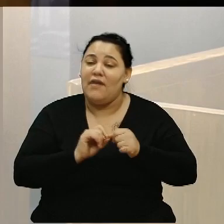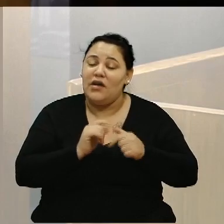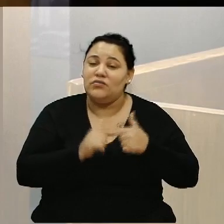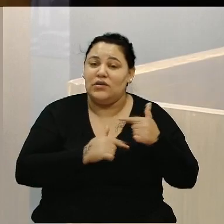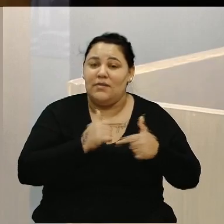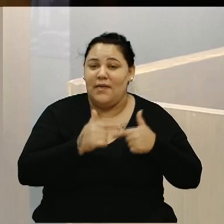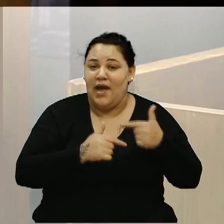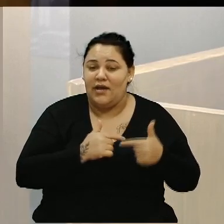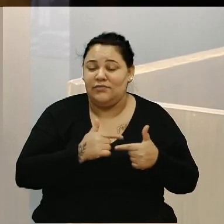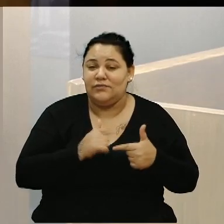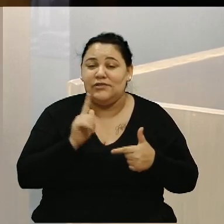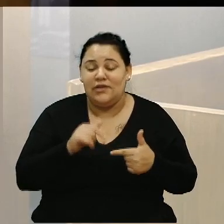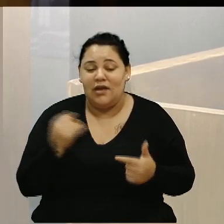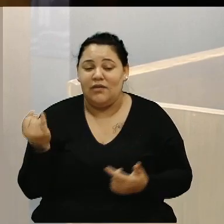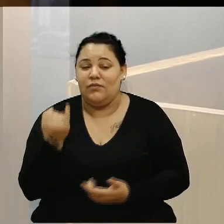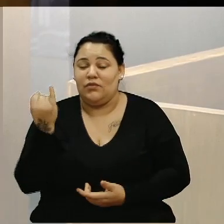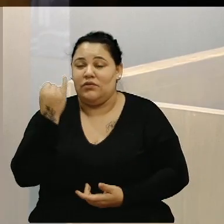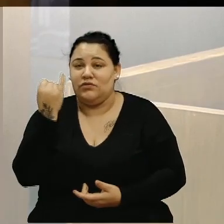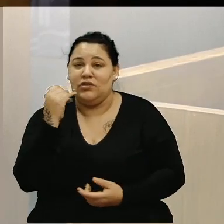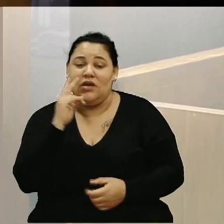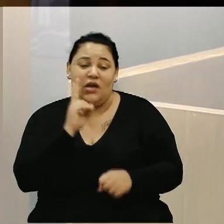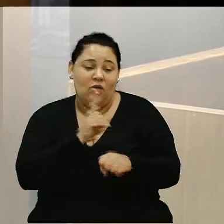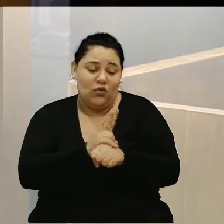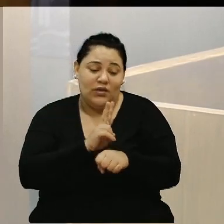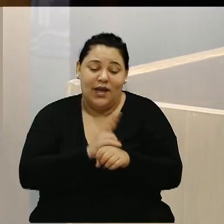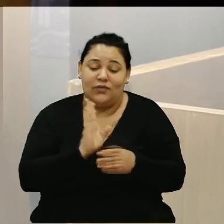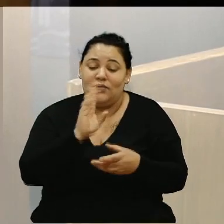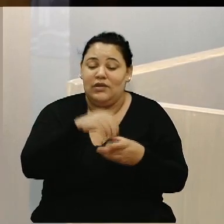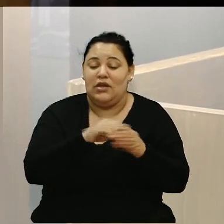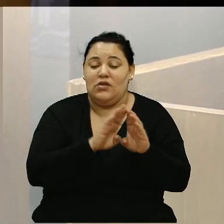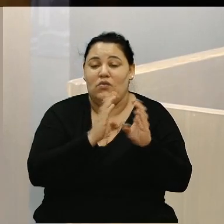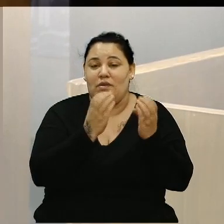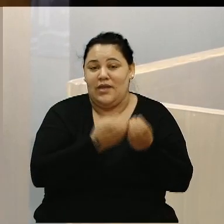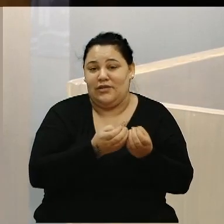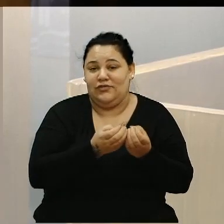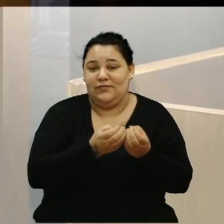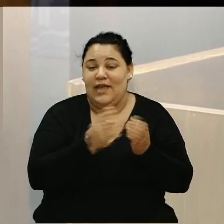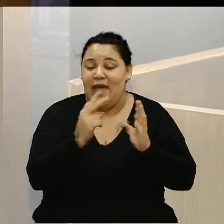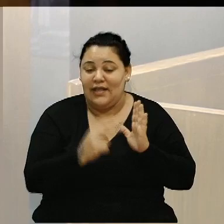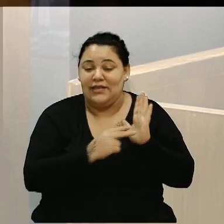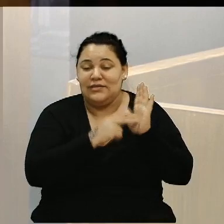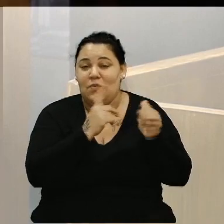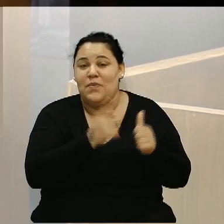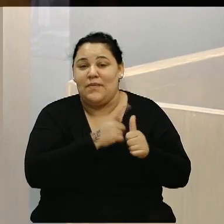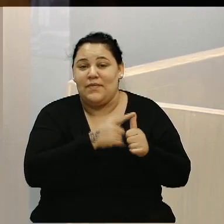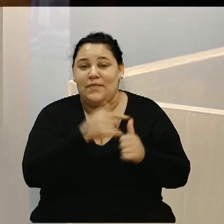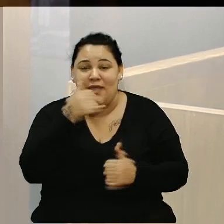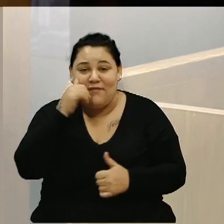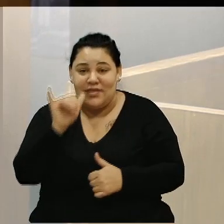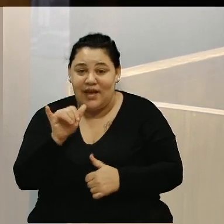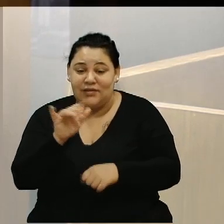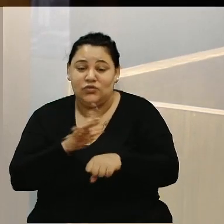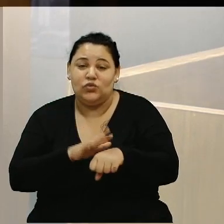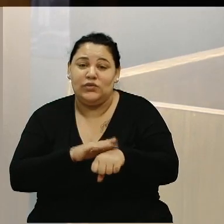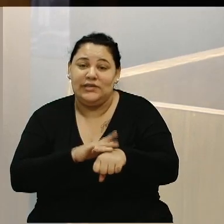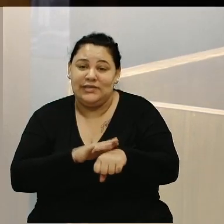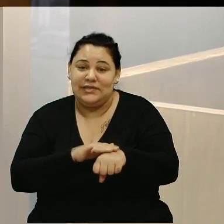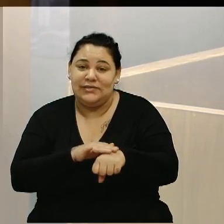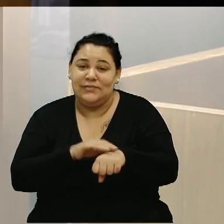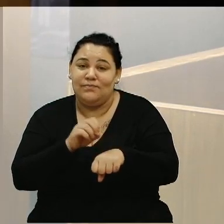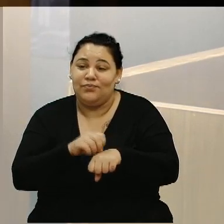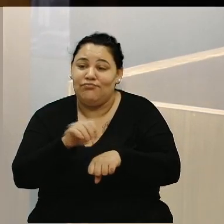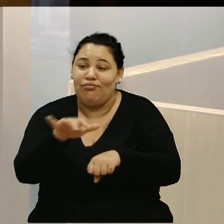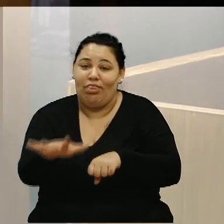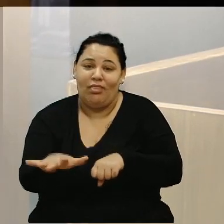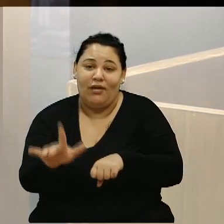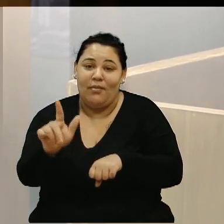o essencial, que é o cuidado lá na comunidade, a atenção primária, para evitar que doenças sejam espalhadas por